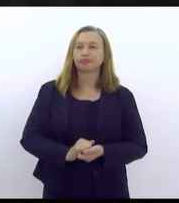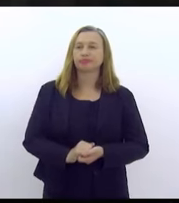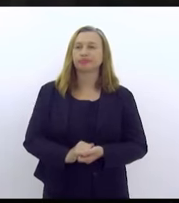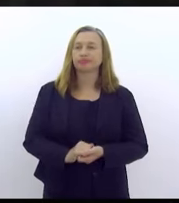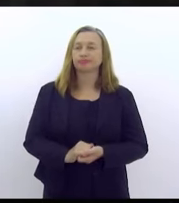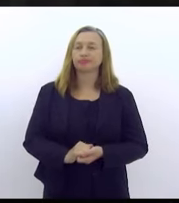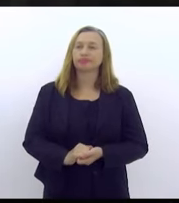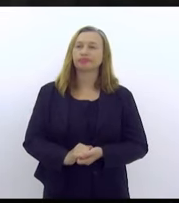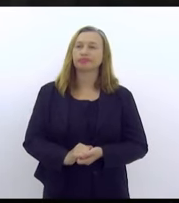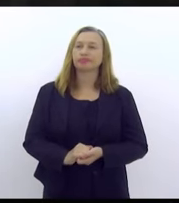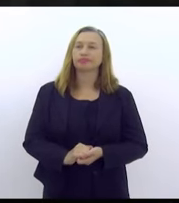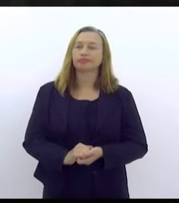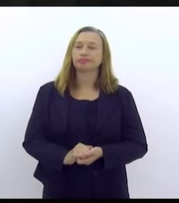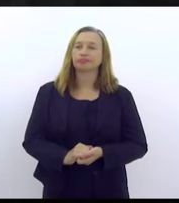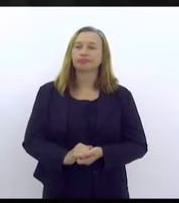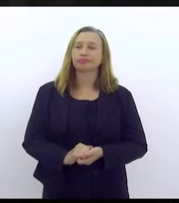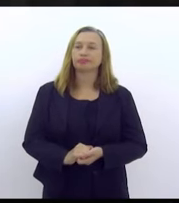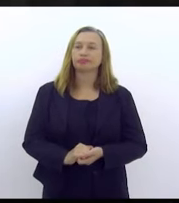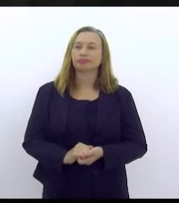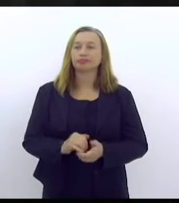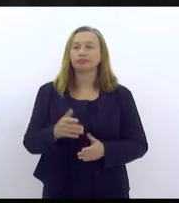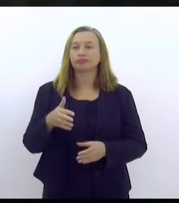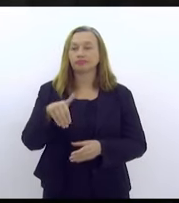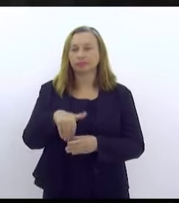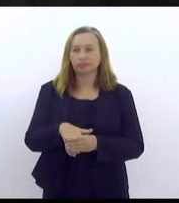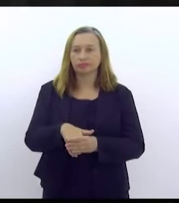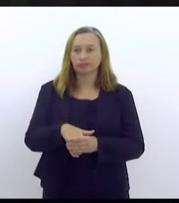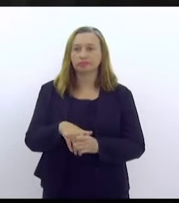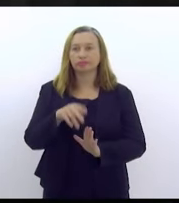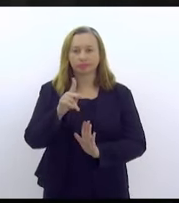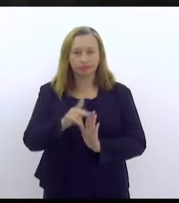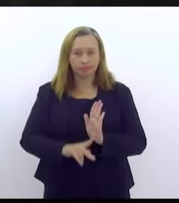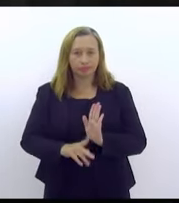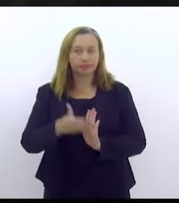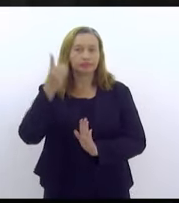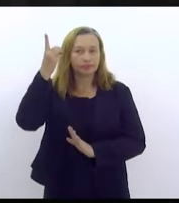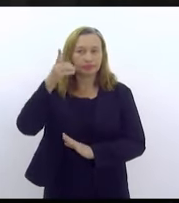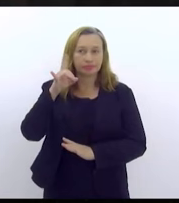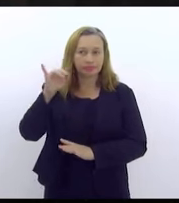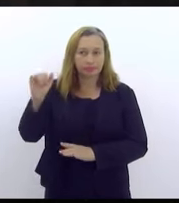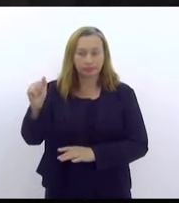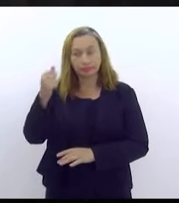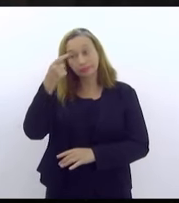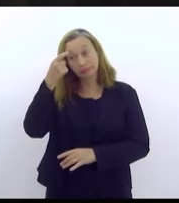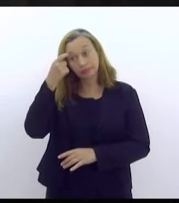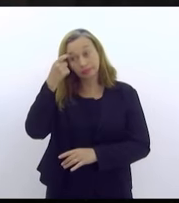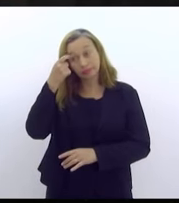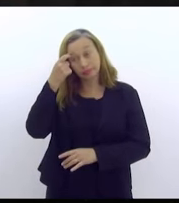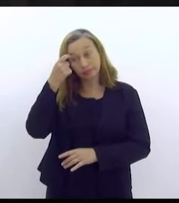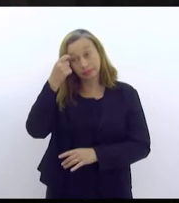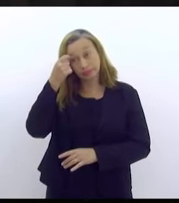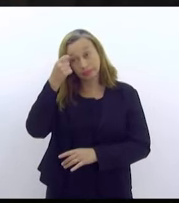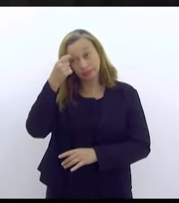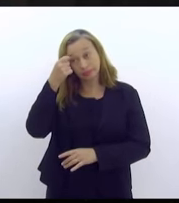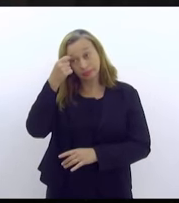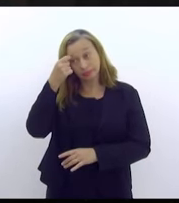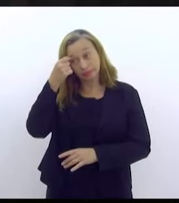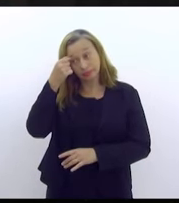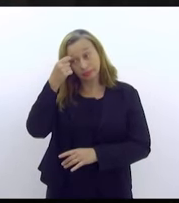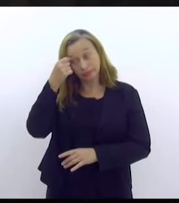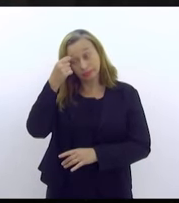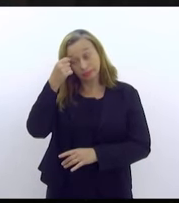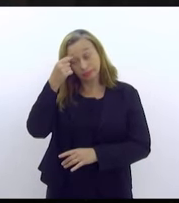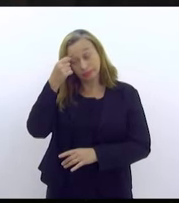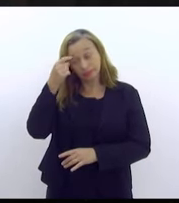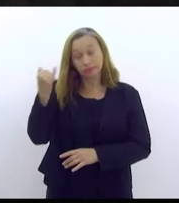E, ao votar este projeto da deputada Índia Armelau, é muito importante que a gente